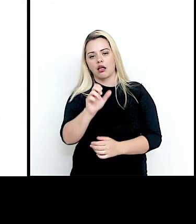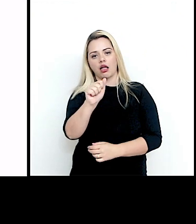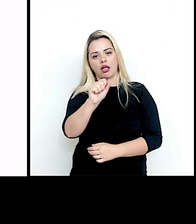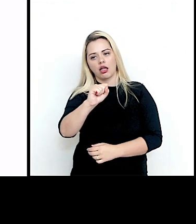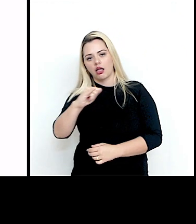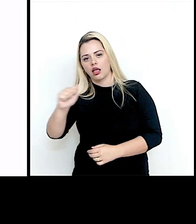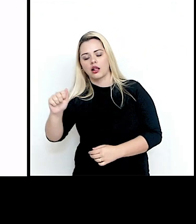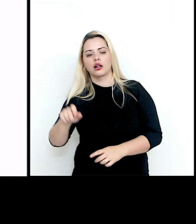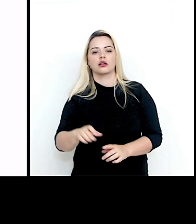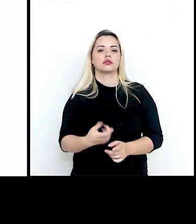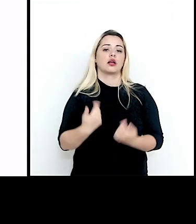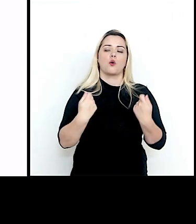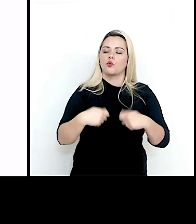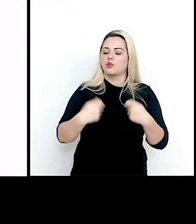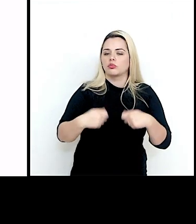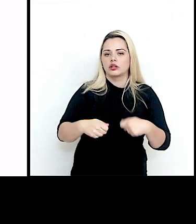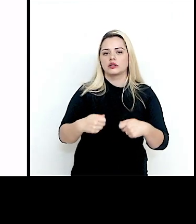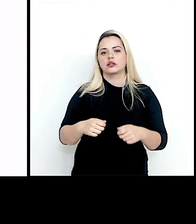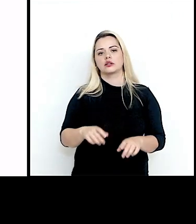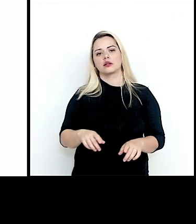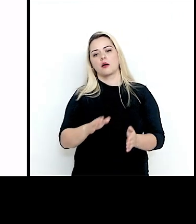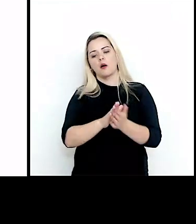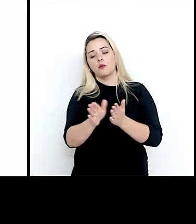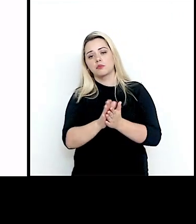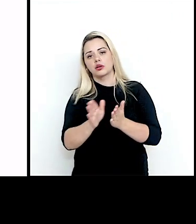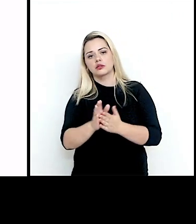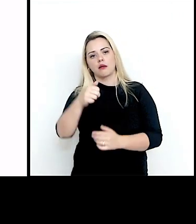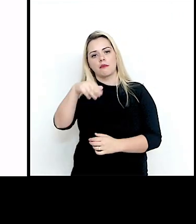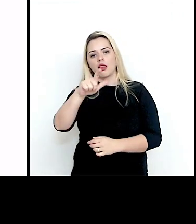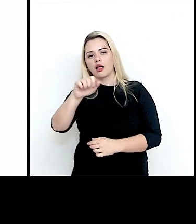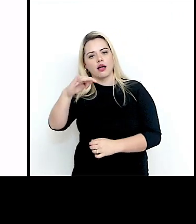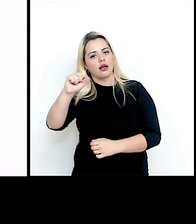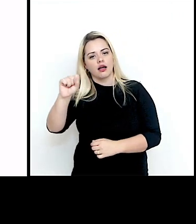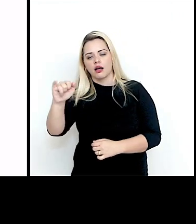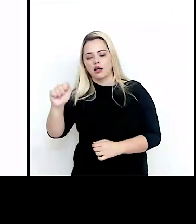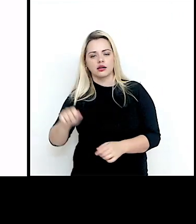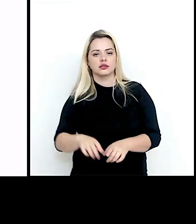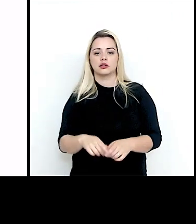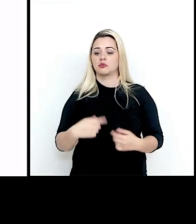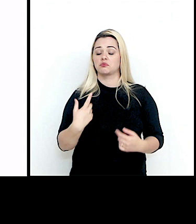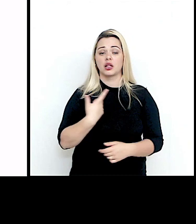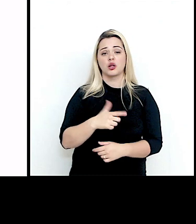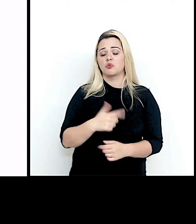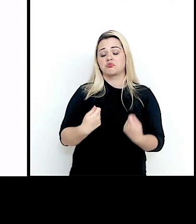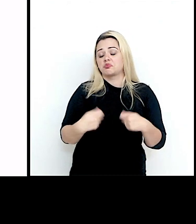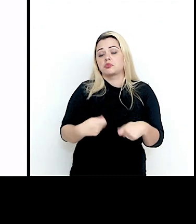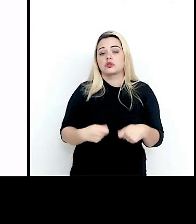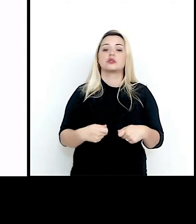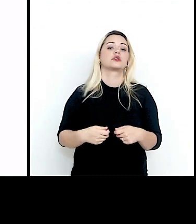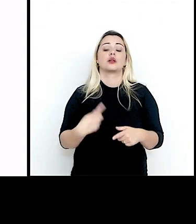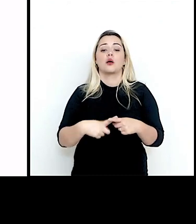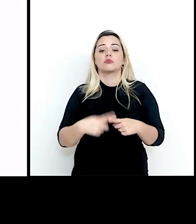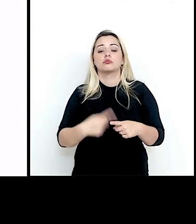Estreito de malaca o vídeo Malásia etc Realmente são teremos terrestres